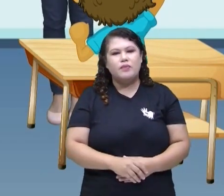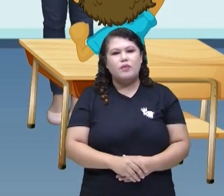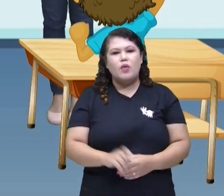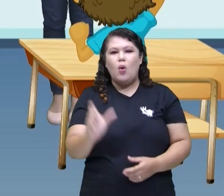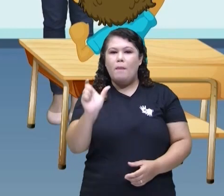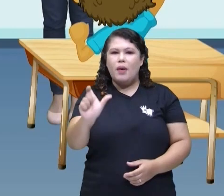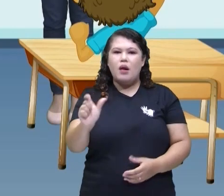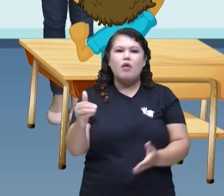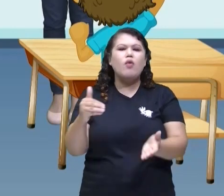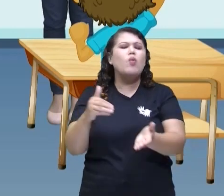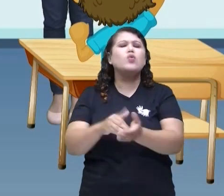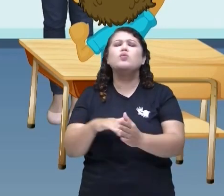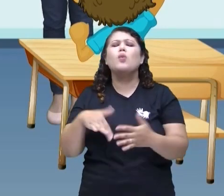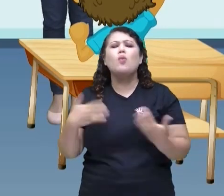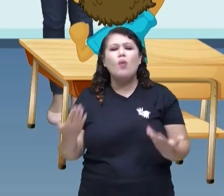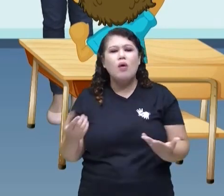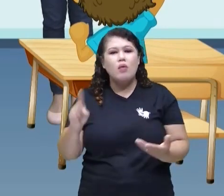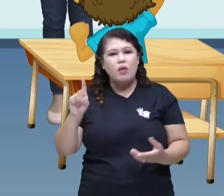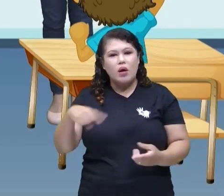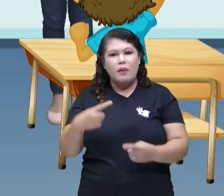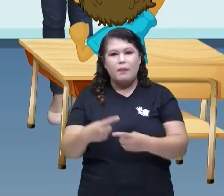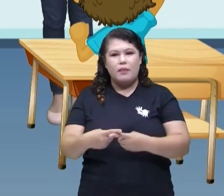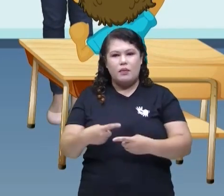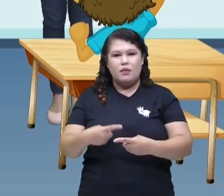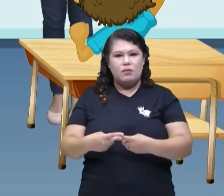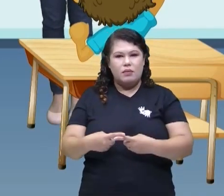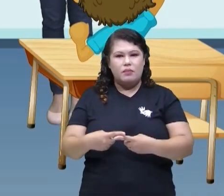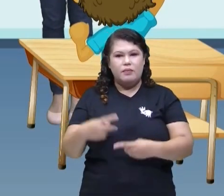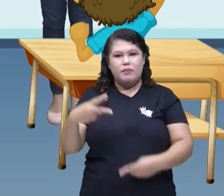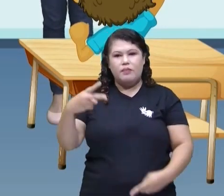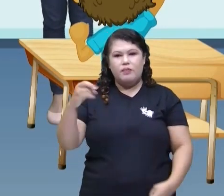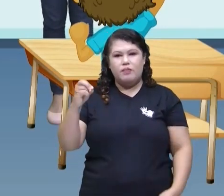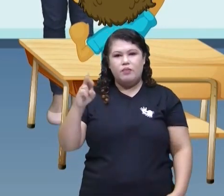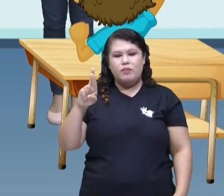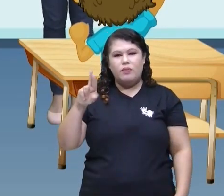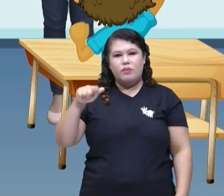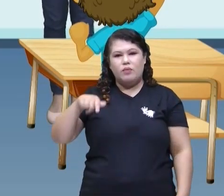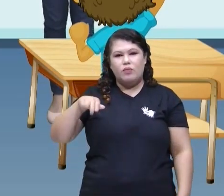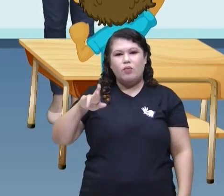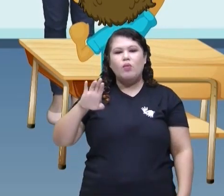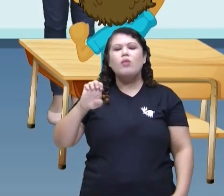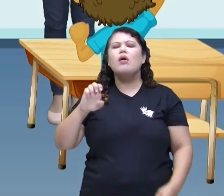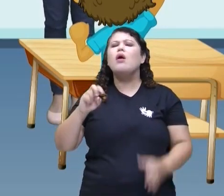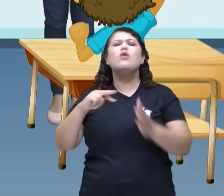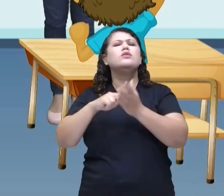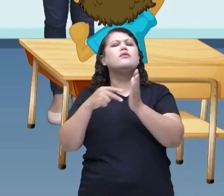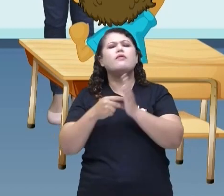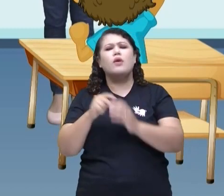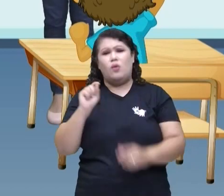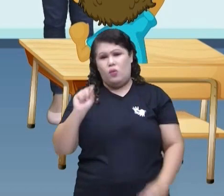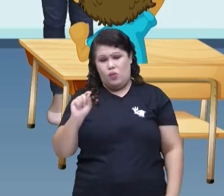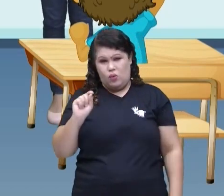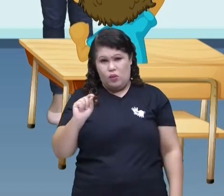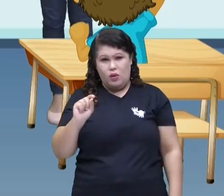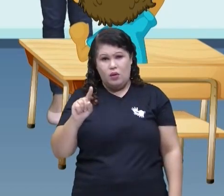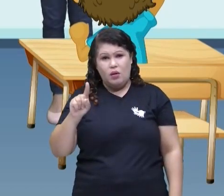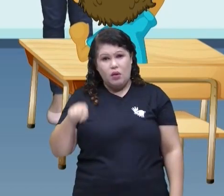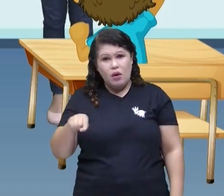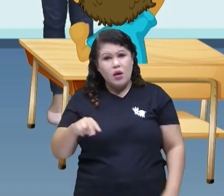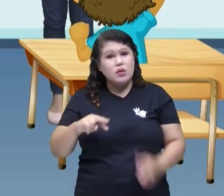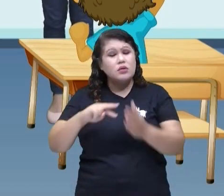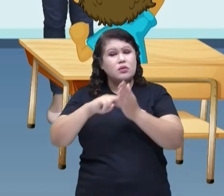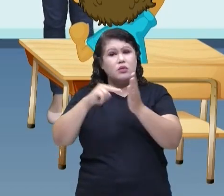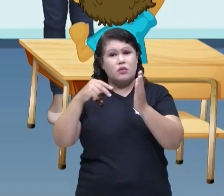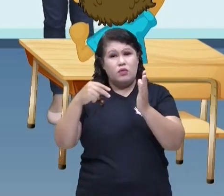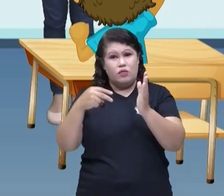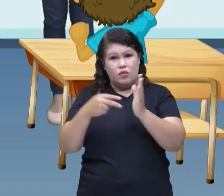palavrinha de hoje é a palavra porquê. Vocês se lembram o que significa porquê? Porquê